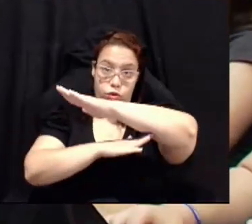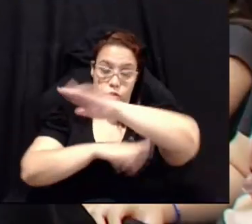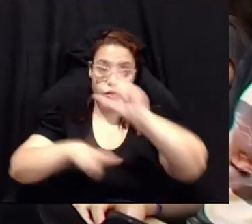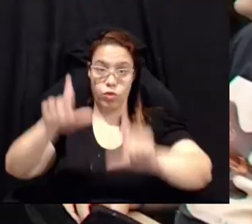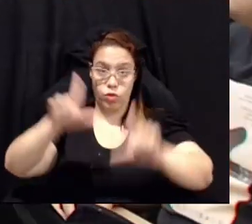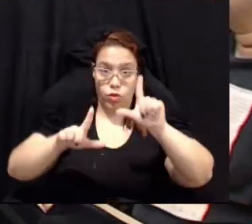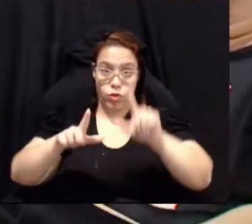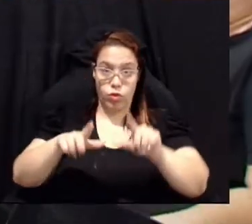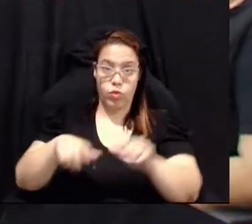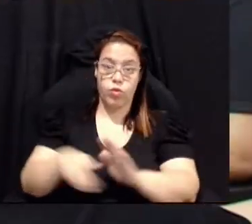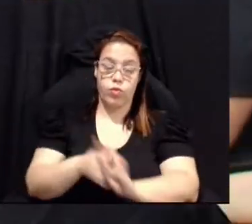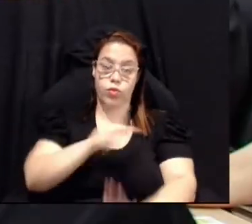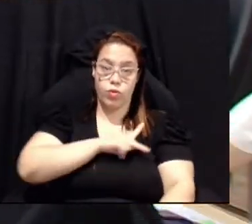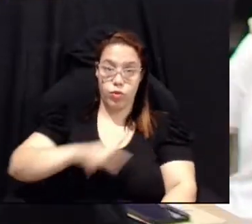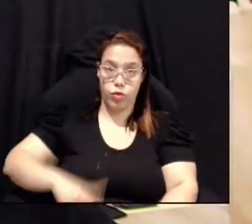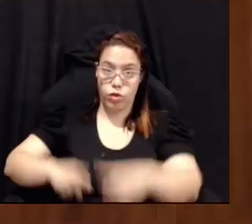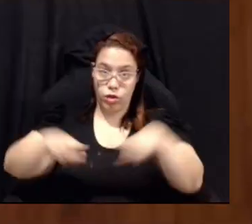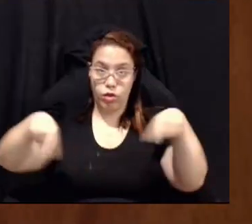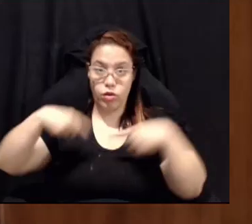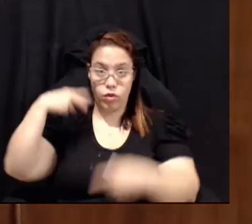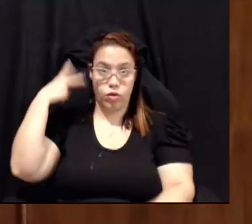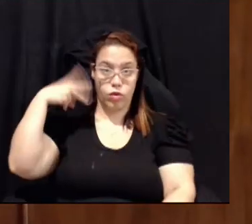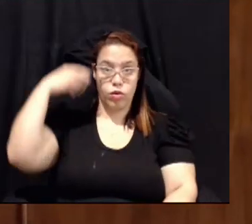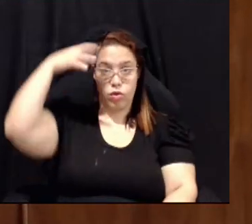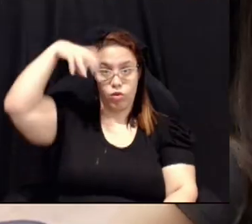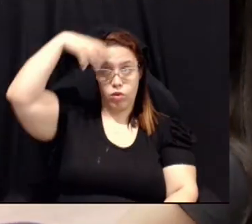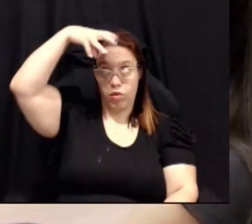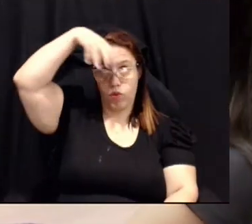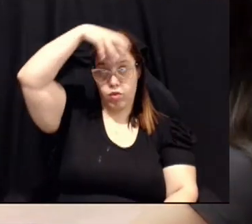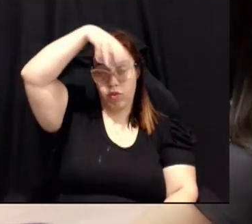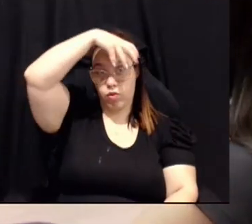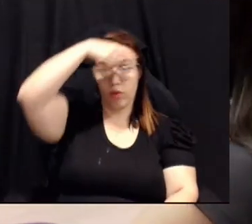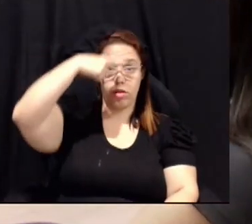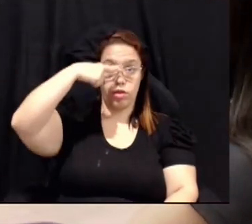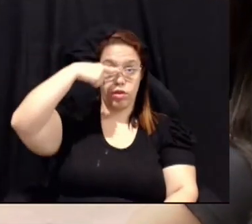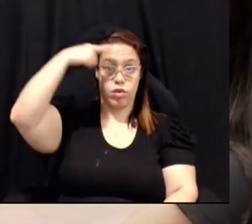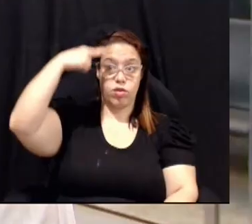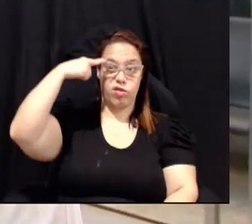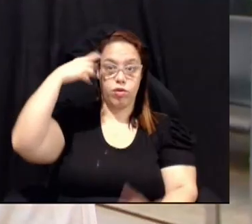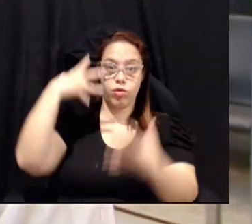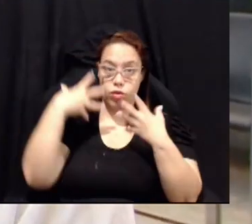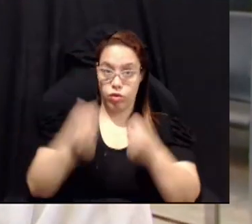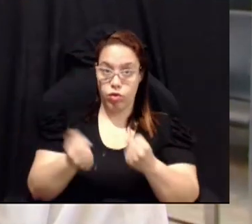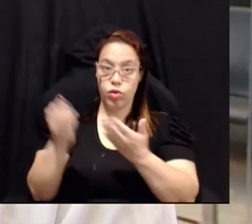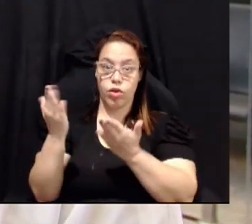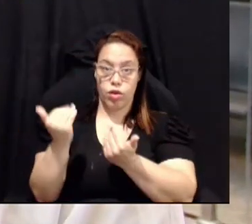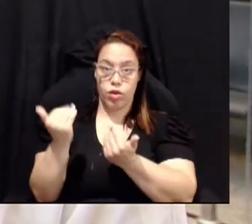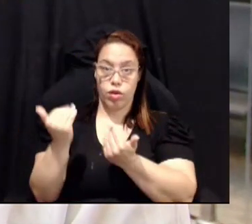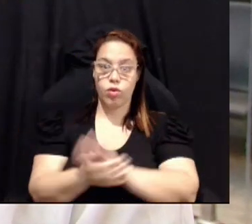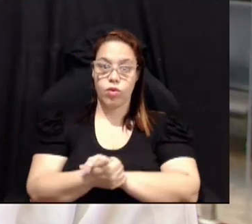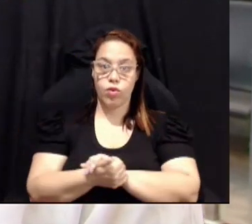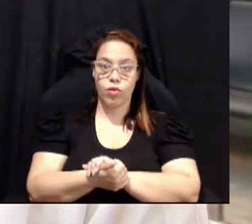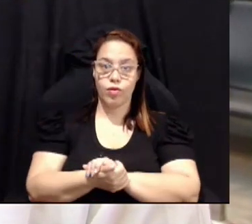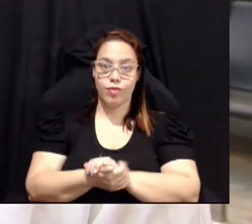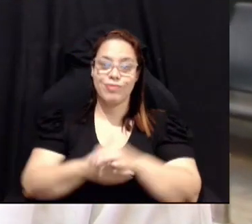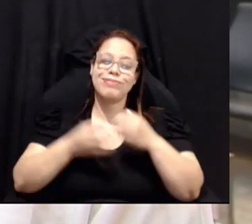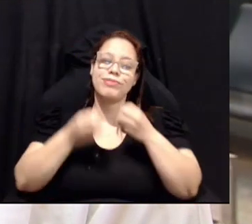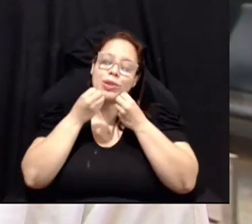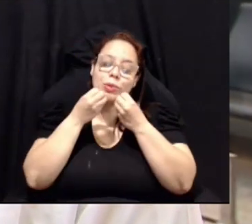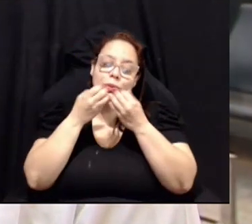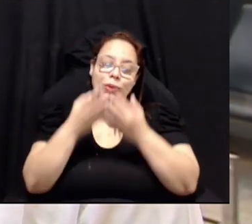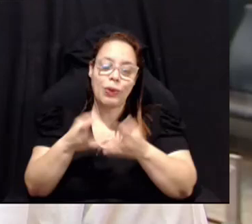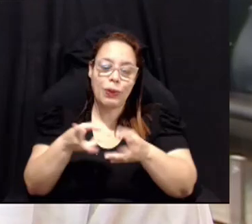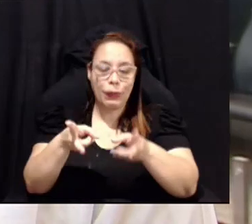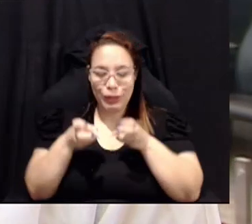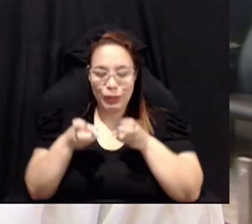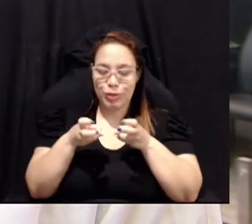Na ocasião, o vereador Vini Oliveira e Paola Miguel receberam os jovens. É muito gratificante a gente perceber que